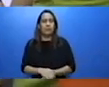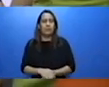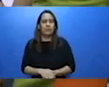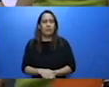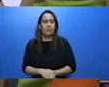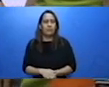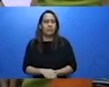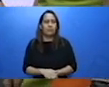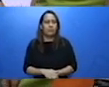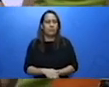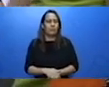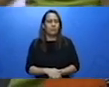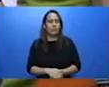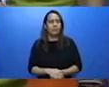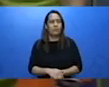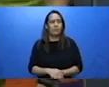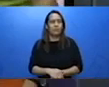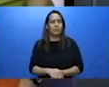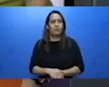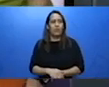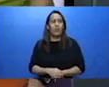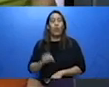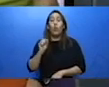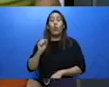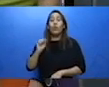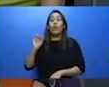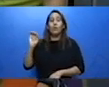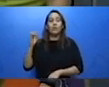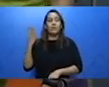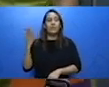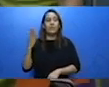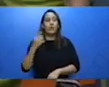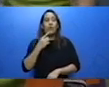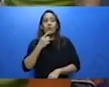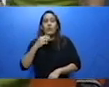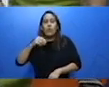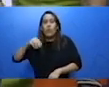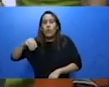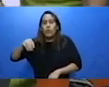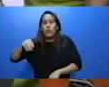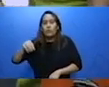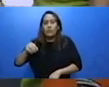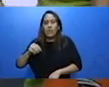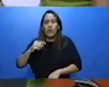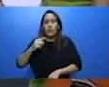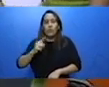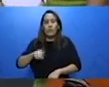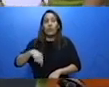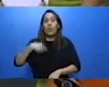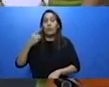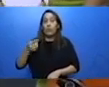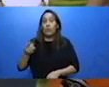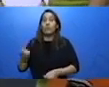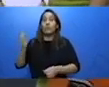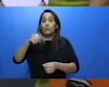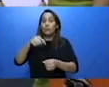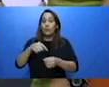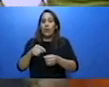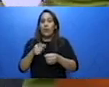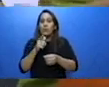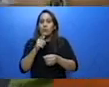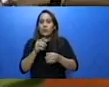Escreveram? B. O que aconteceu com o sal após ser colocado na